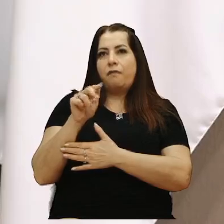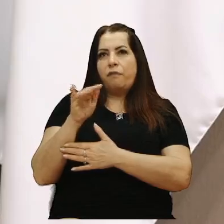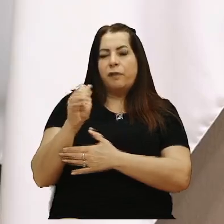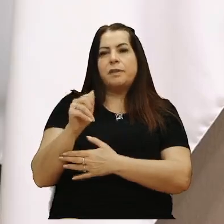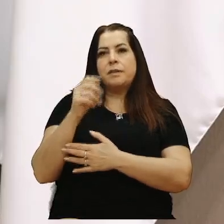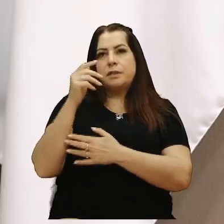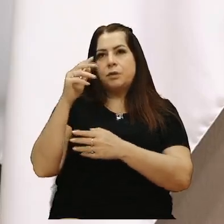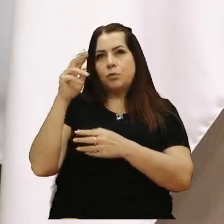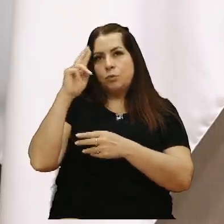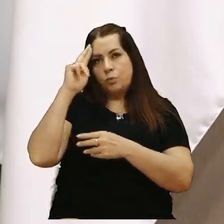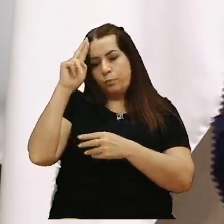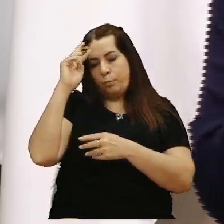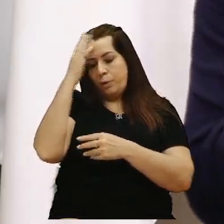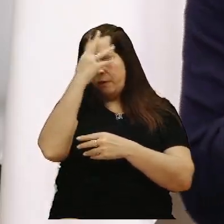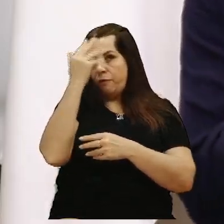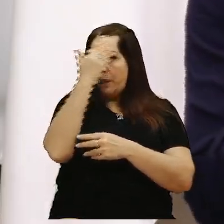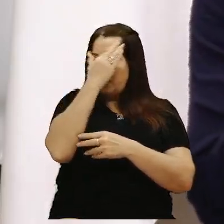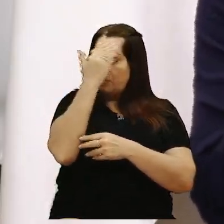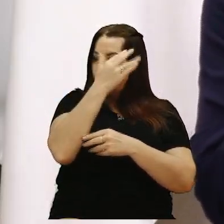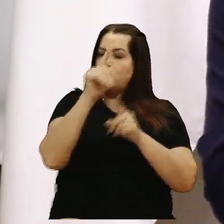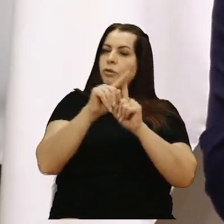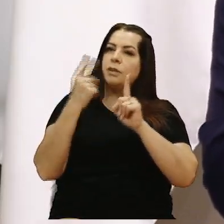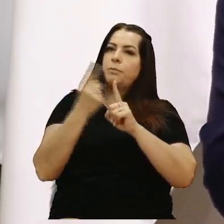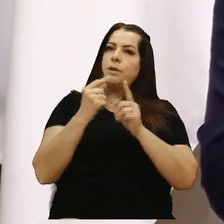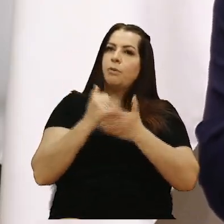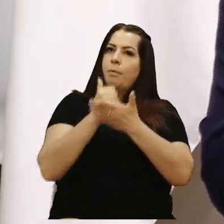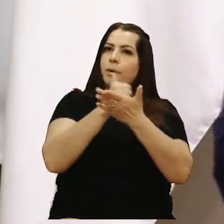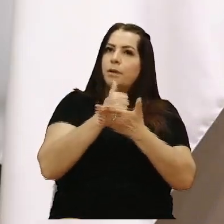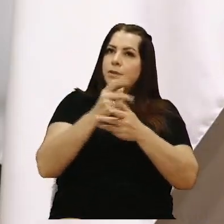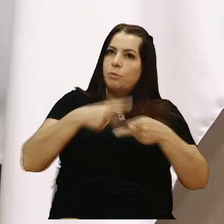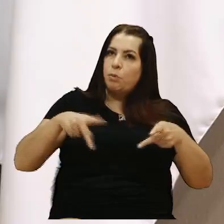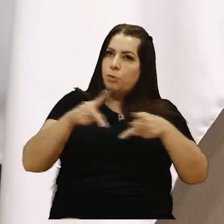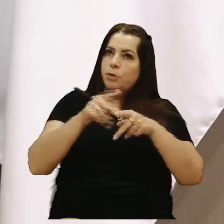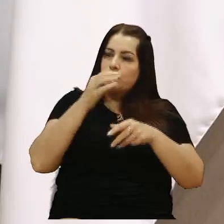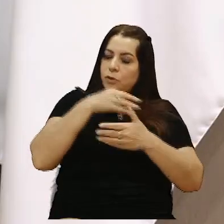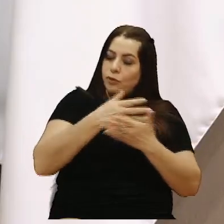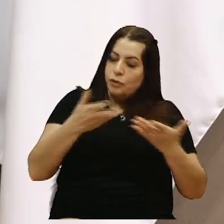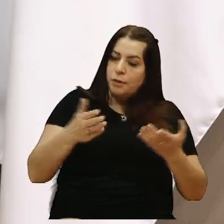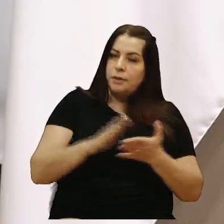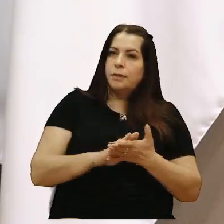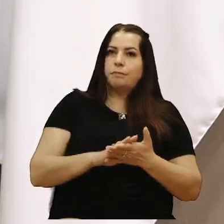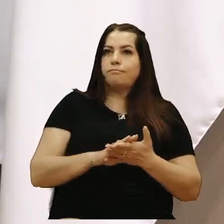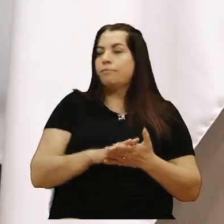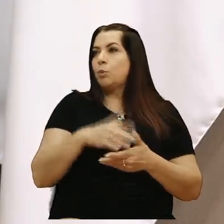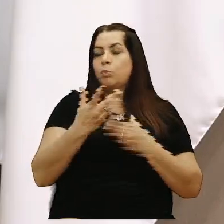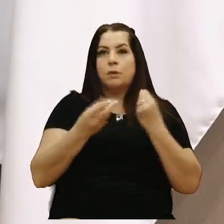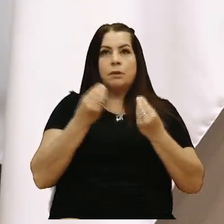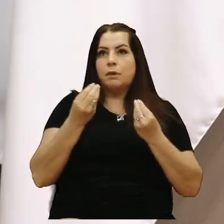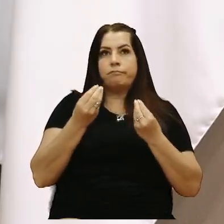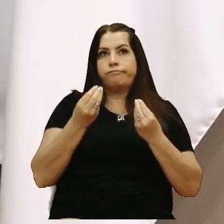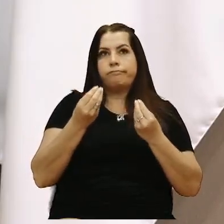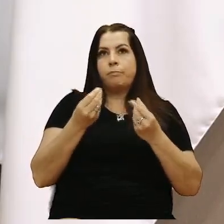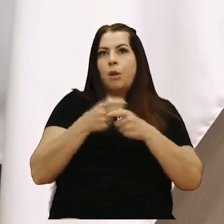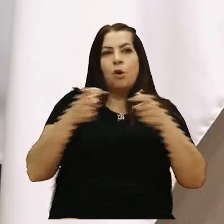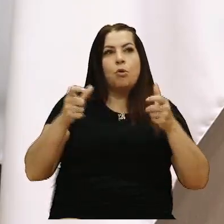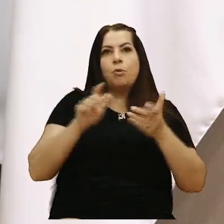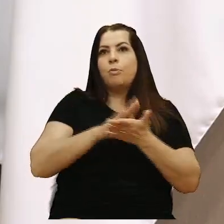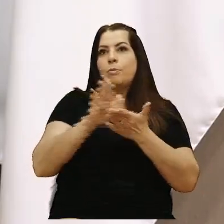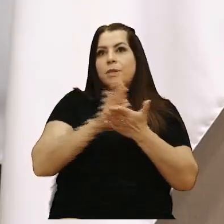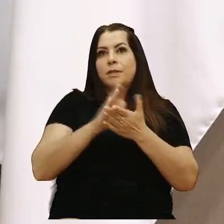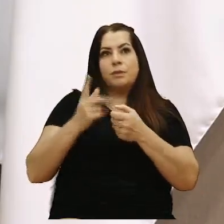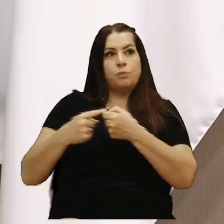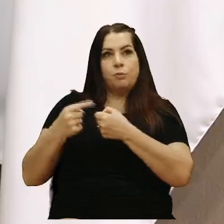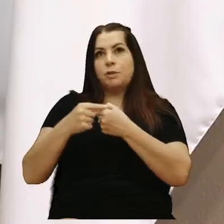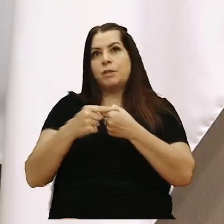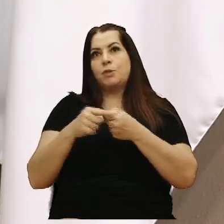com a base do governo, sobretudo com a população caxiense. Não há maior publicidade para um